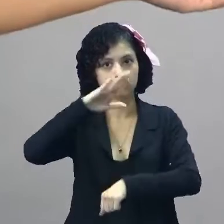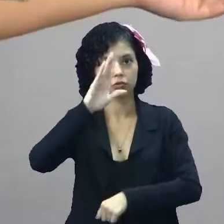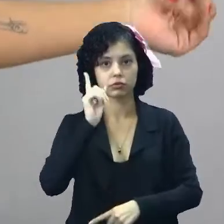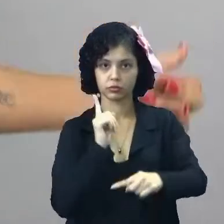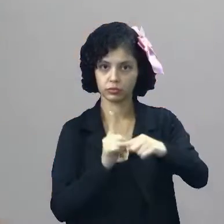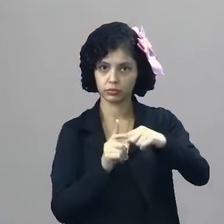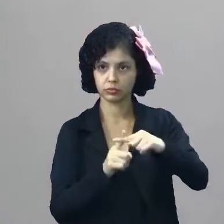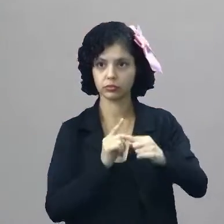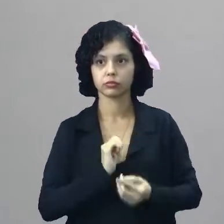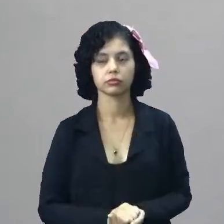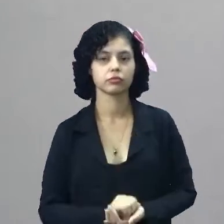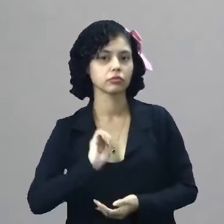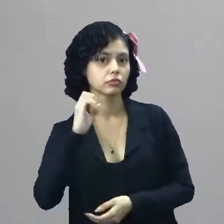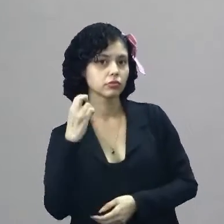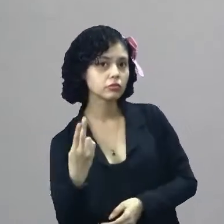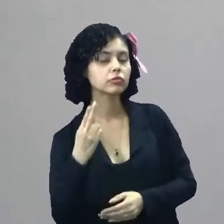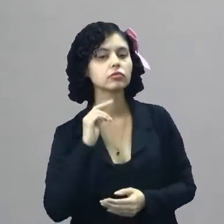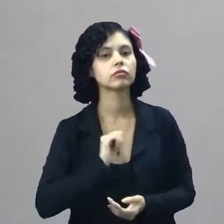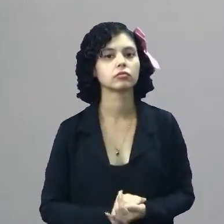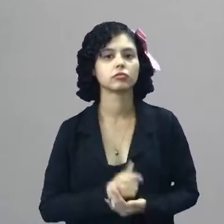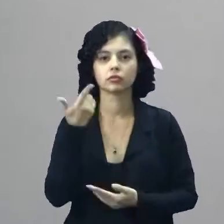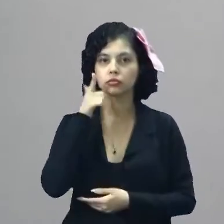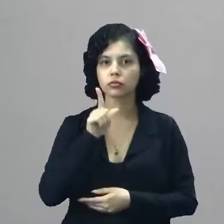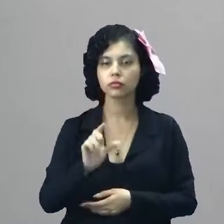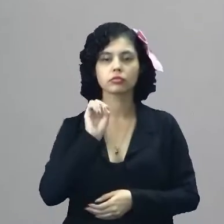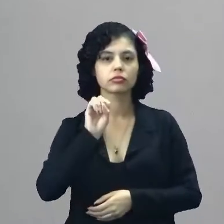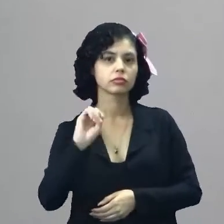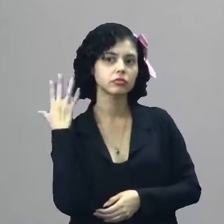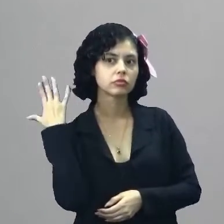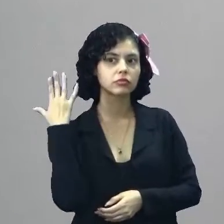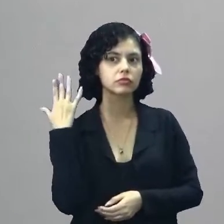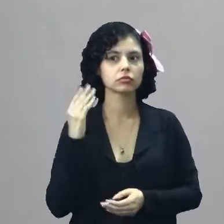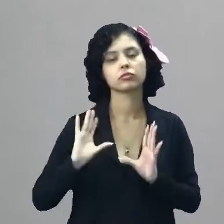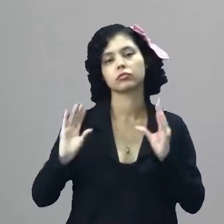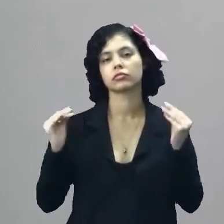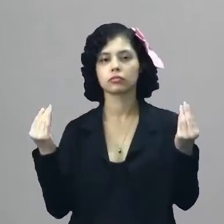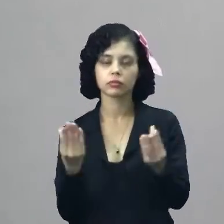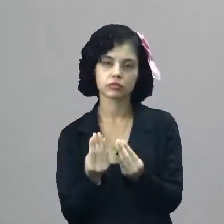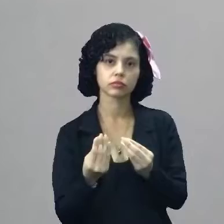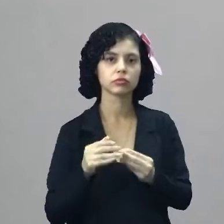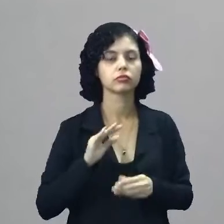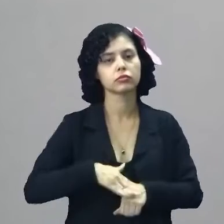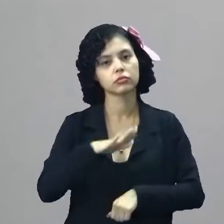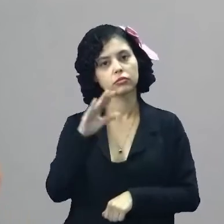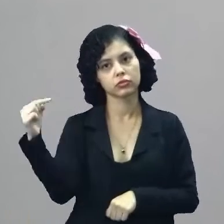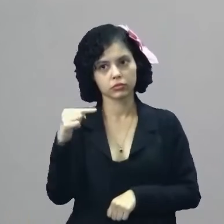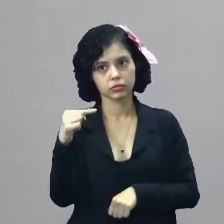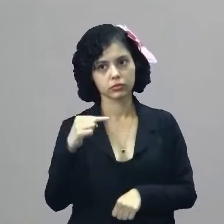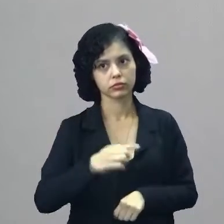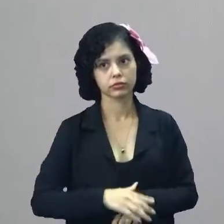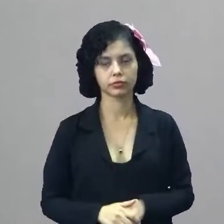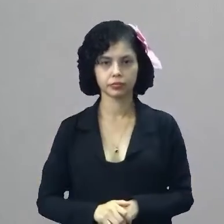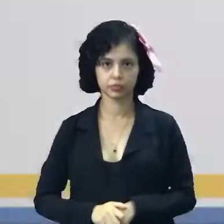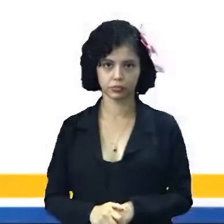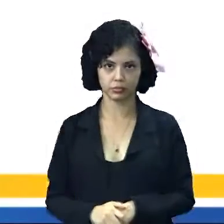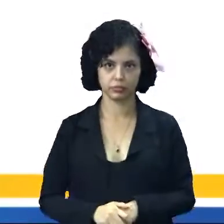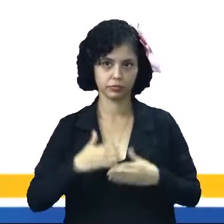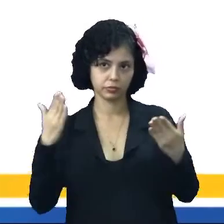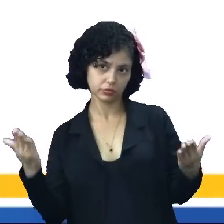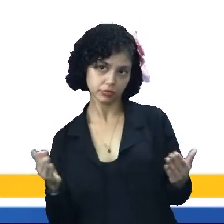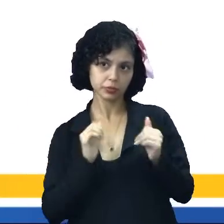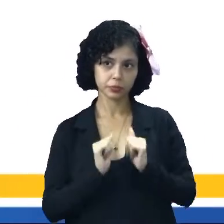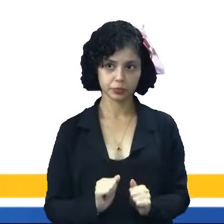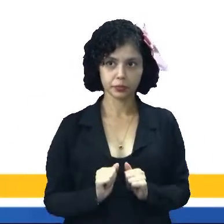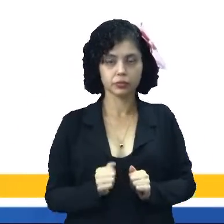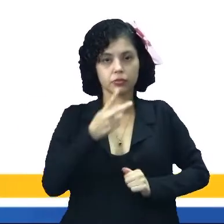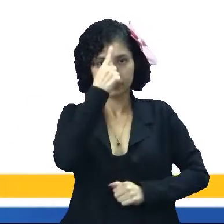cargas positivas, ou eles podem ser ganhos e, nesse caso, aquela substância vai ficar com mais cargas negativas. E aí a gente